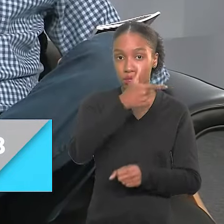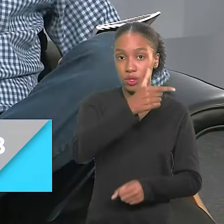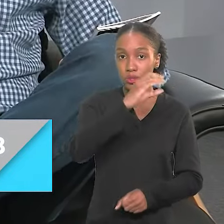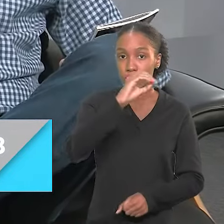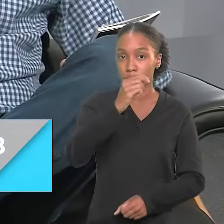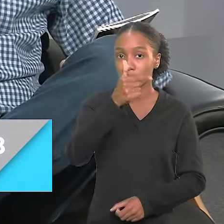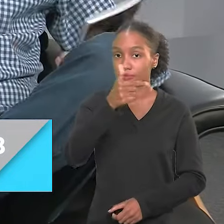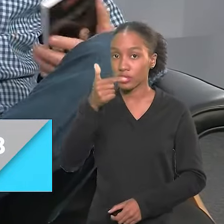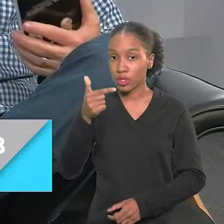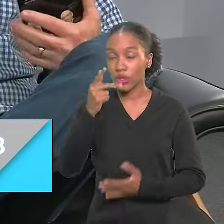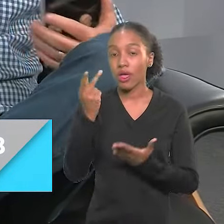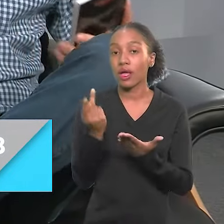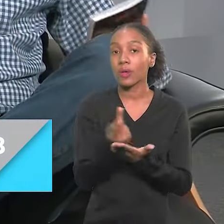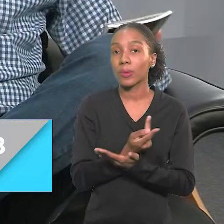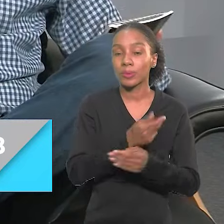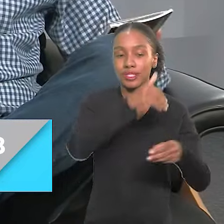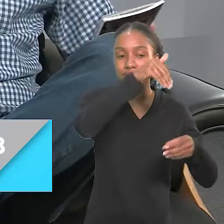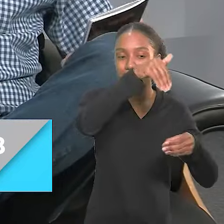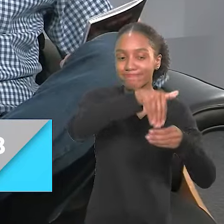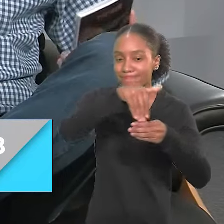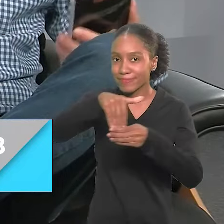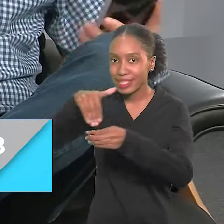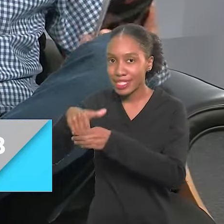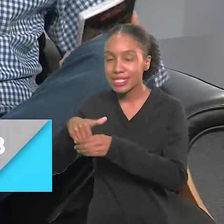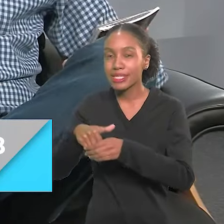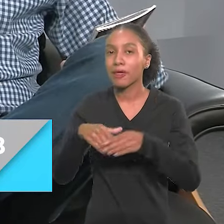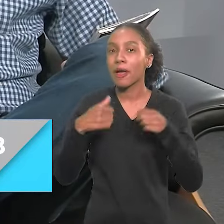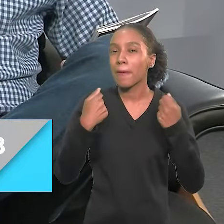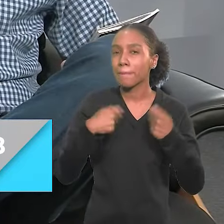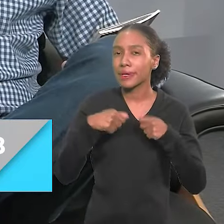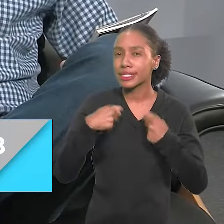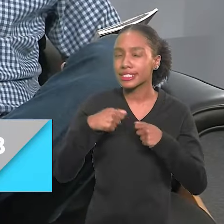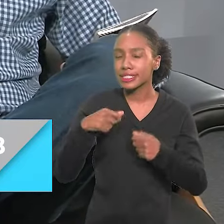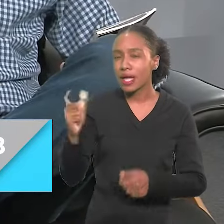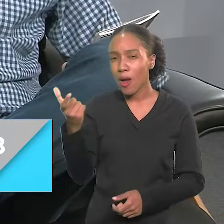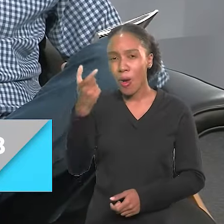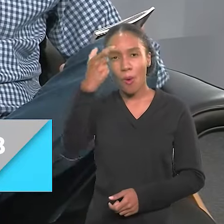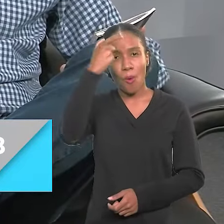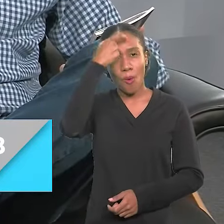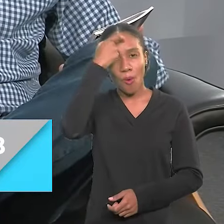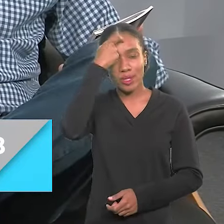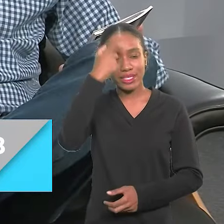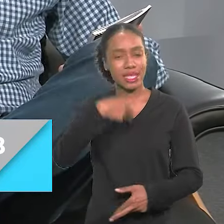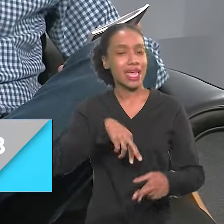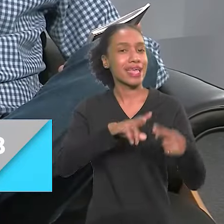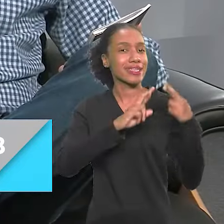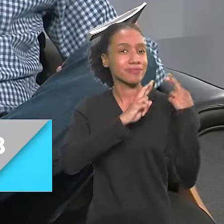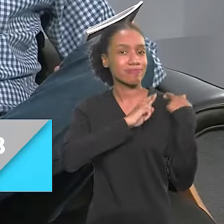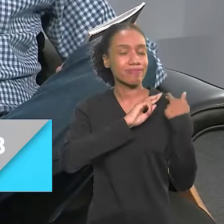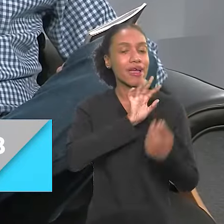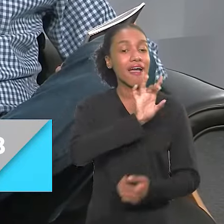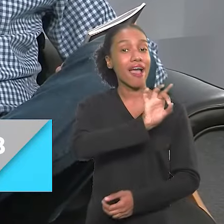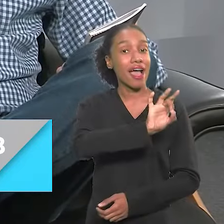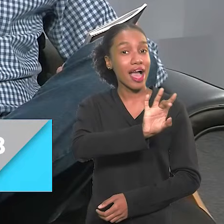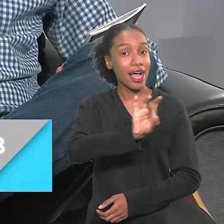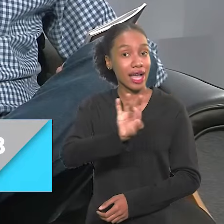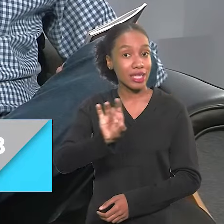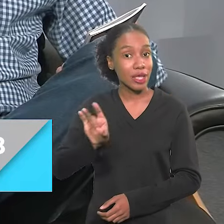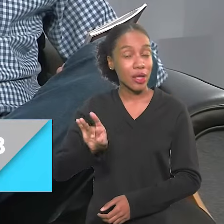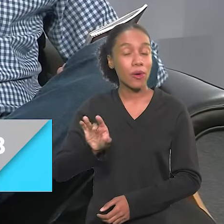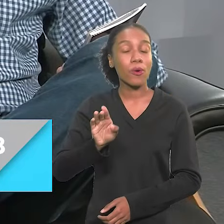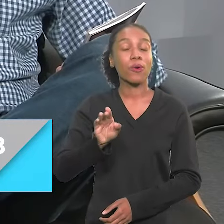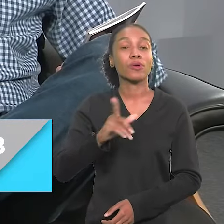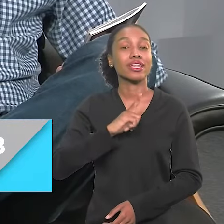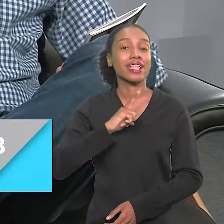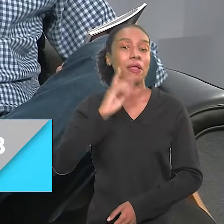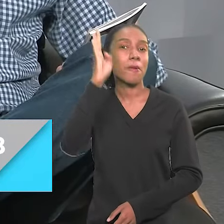eleições Então precisamos é tomar consciência da responsabilidade que cada um tem com